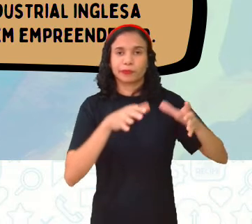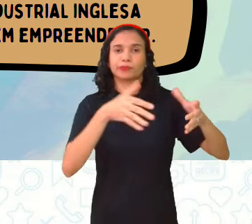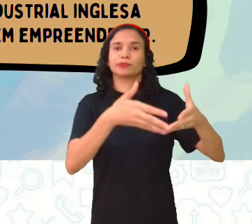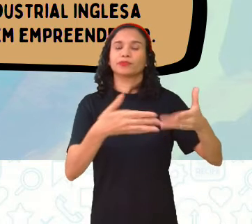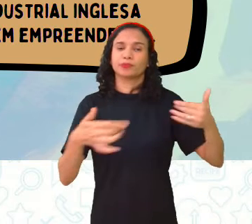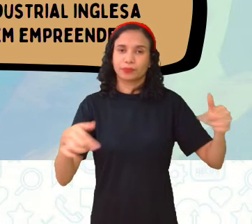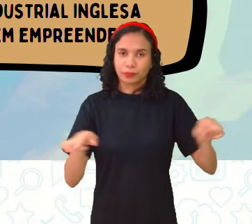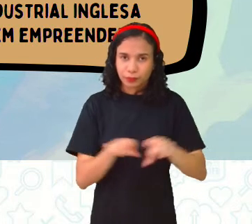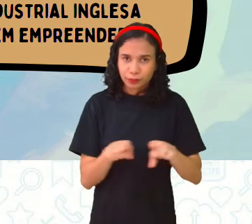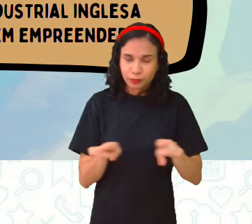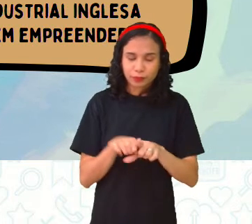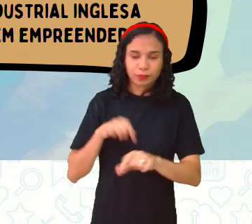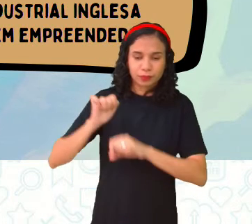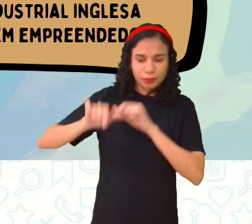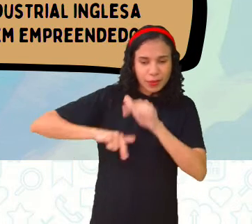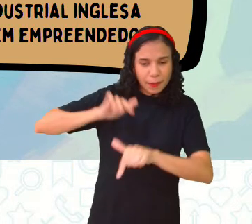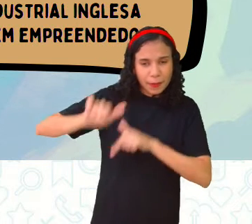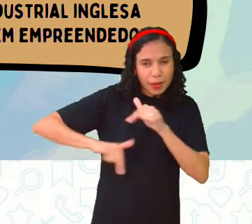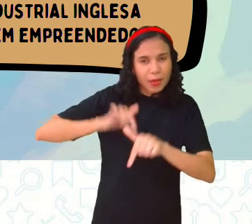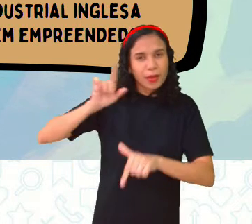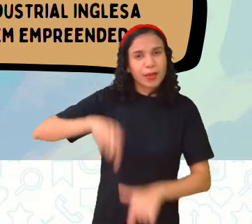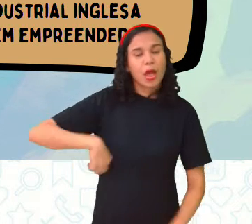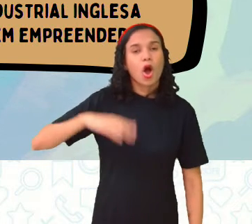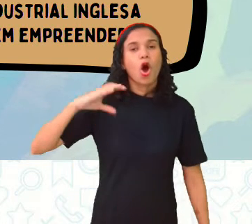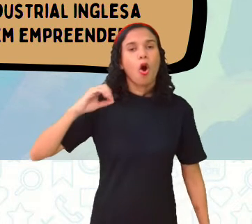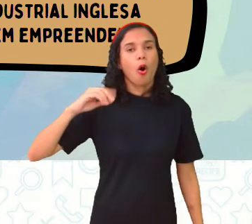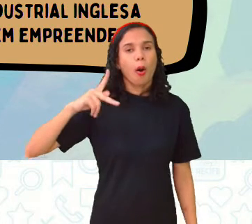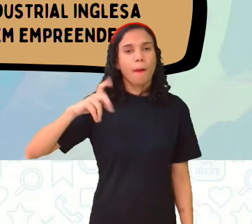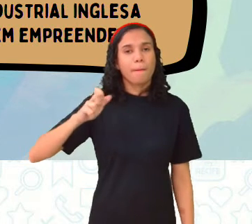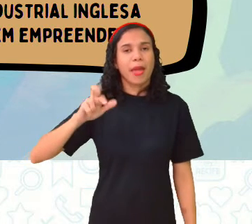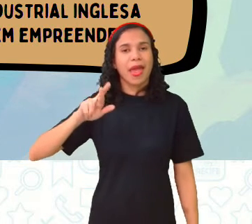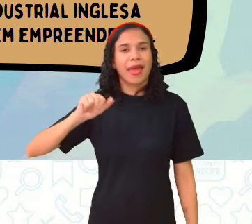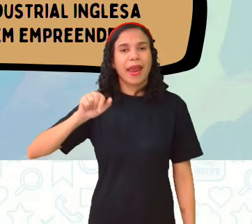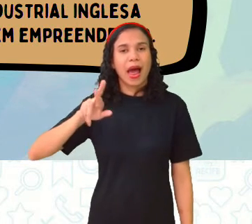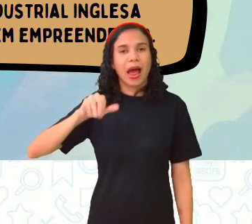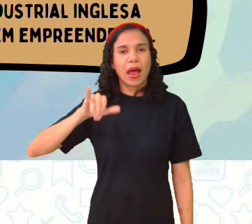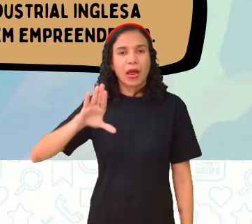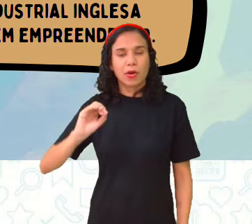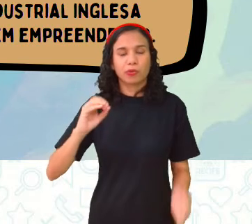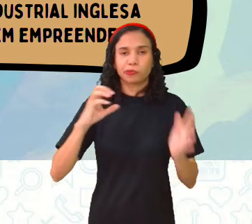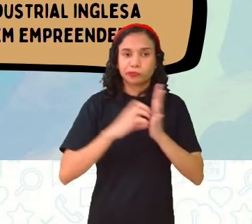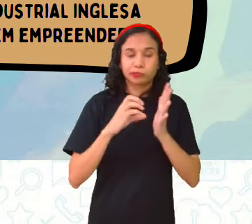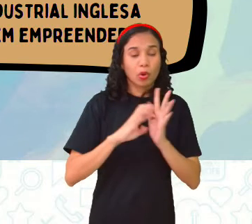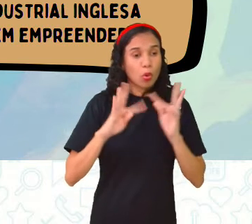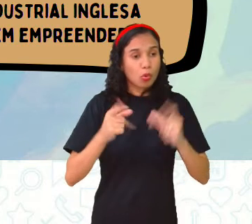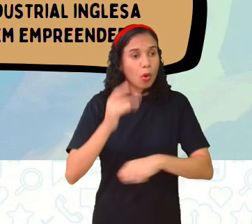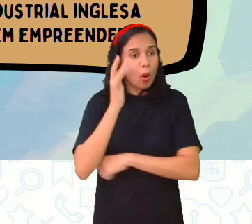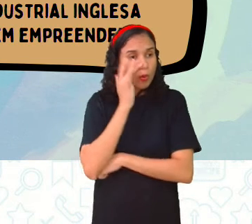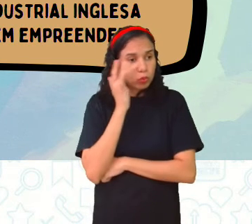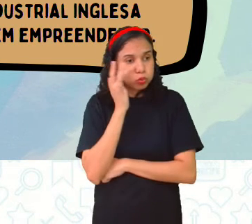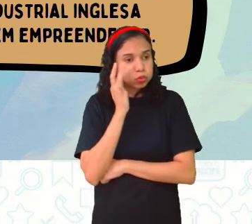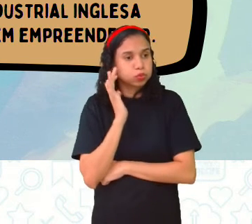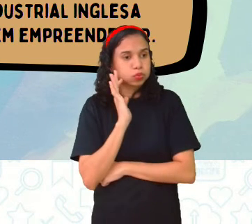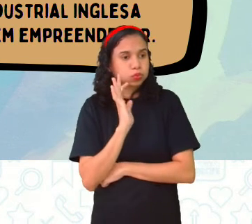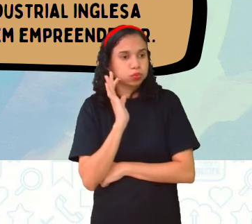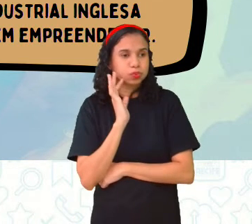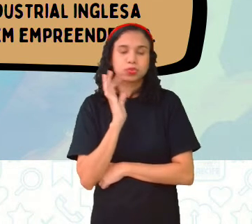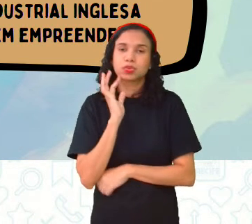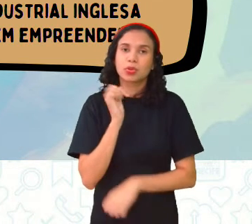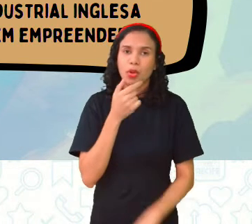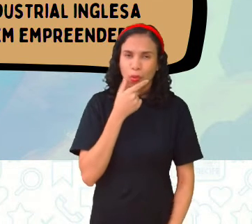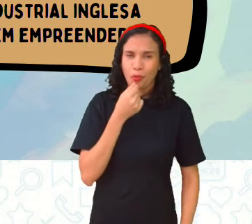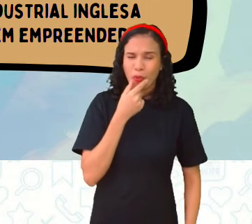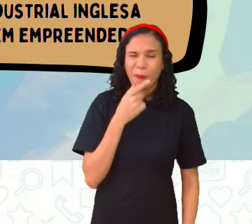né, trabalhadora, que era o operário. Então, tudo isso fascinou a ele e como ele era da elite,